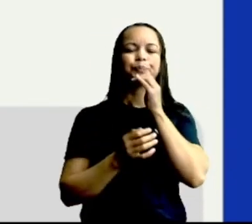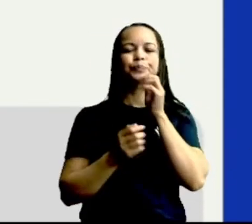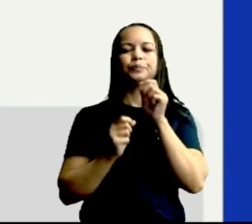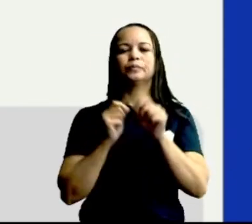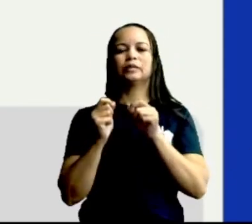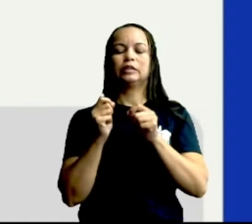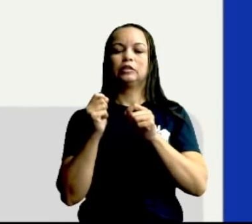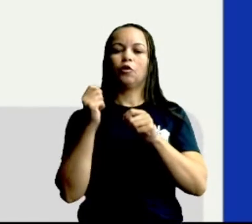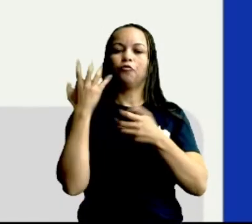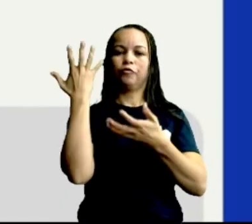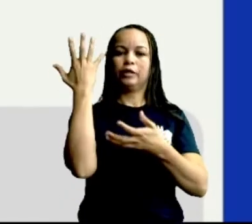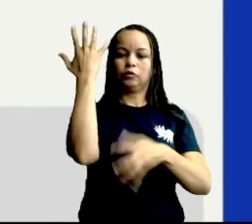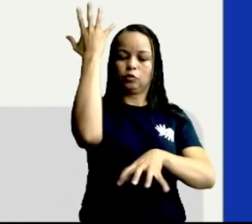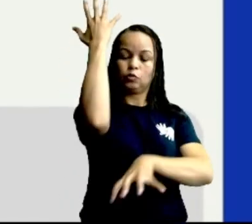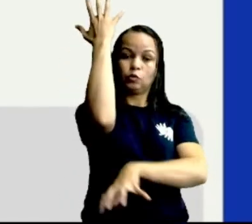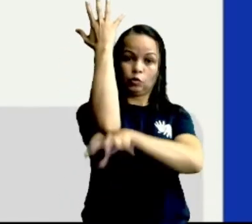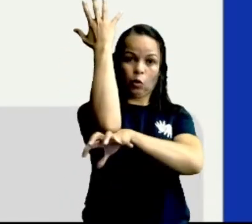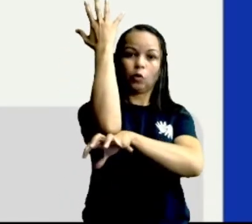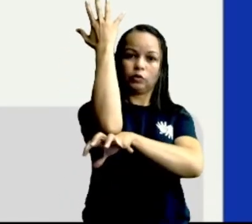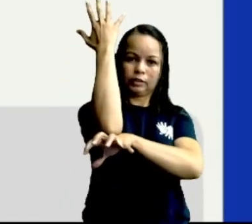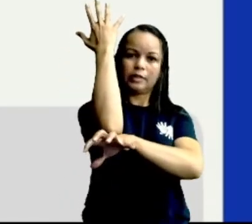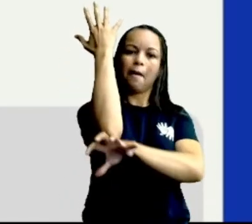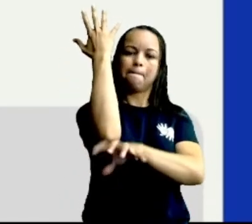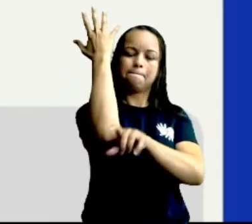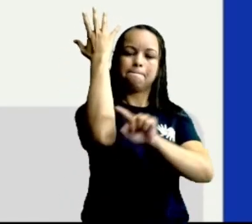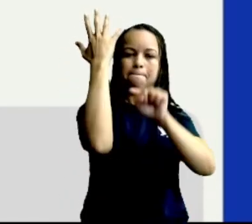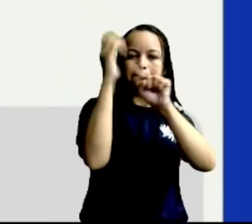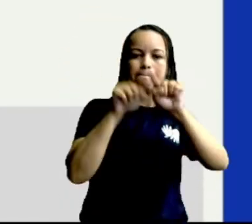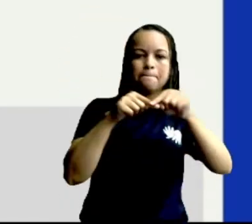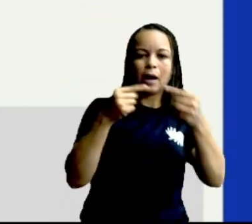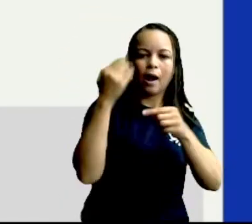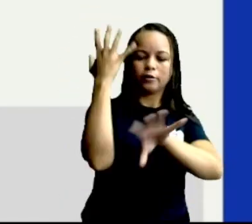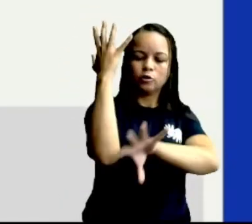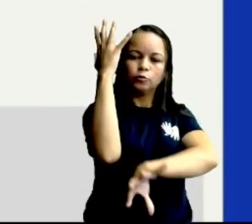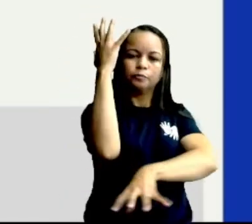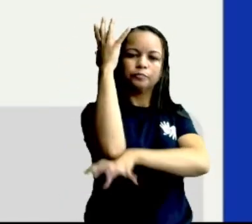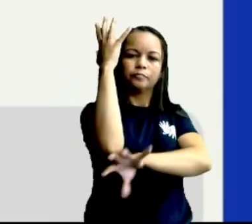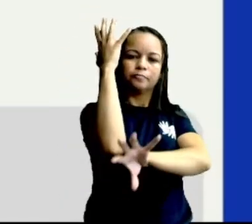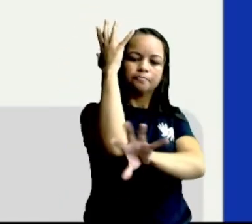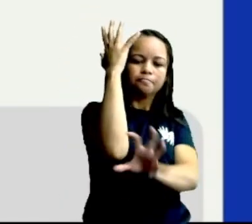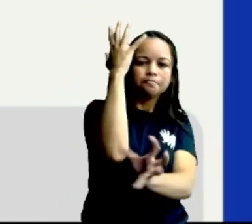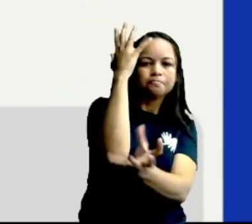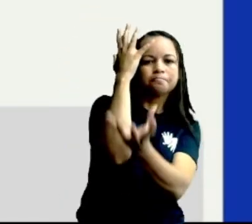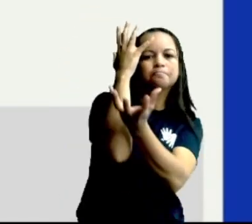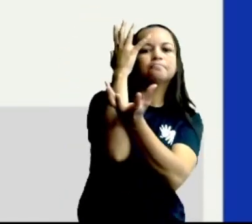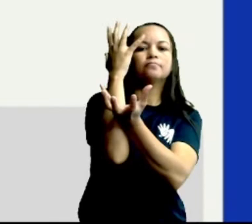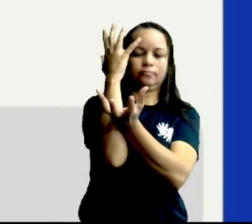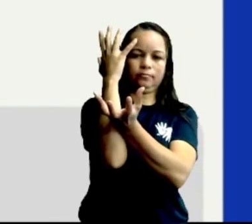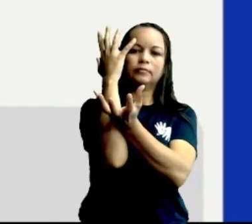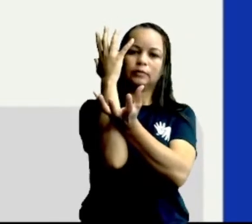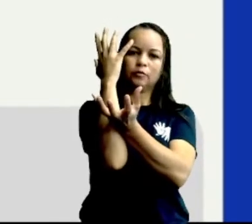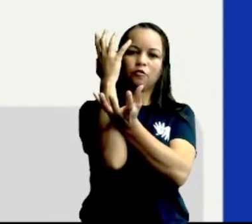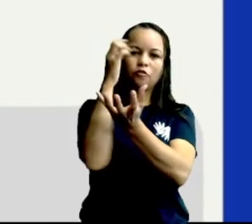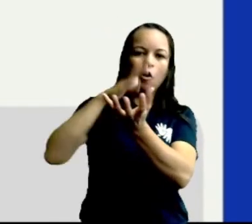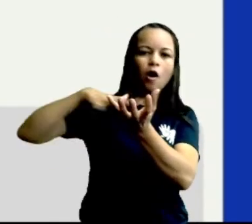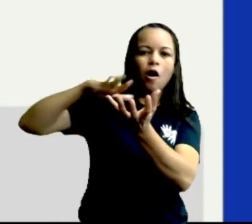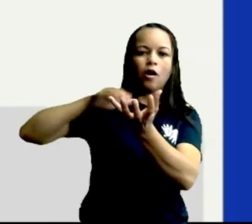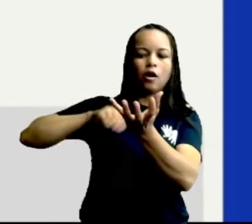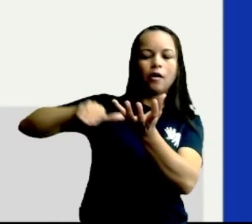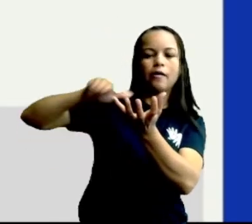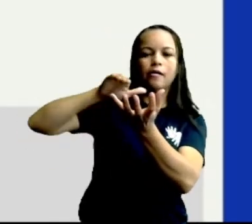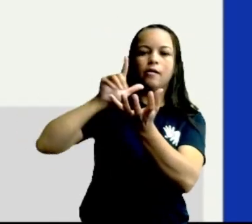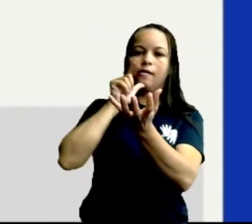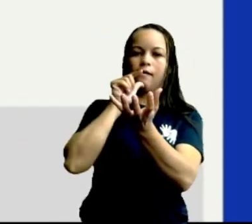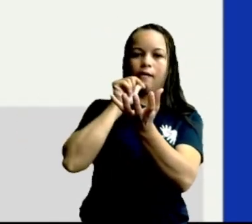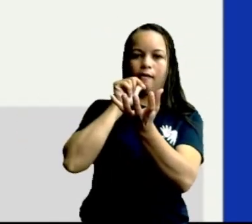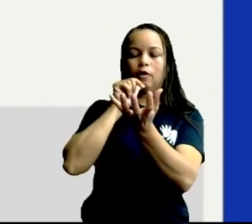elas são fixas ao solo, sim. Só que as suas raízes, elas se estendem também para cima, para fora da água, para poder